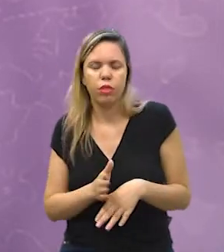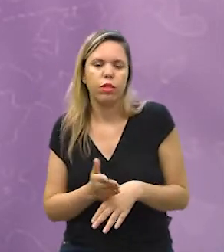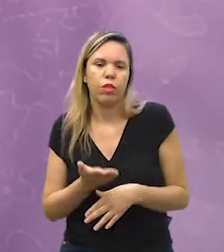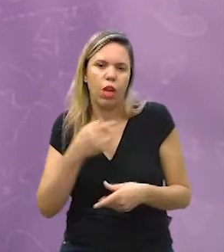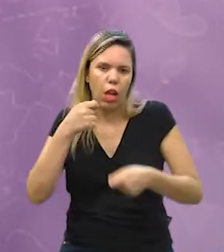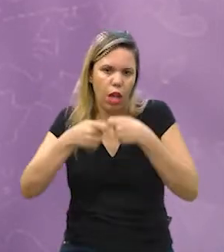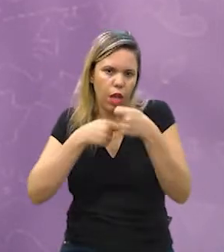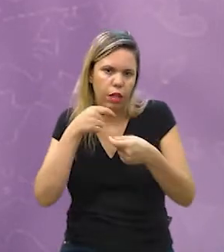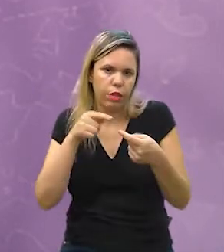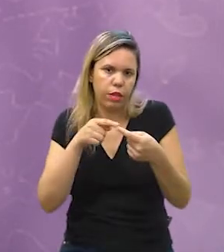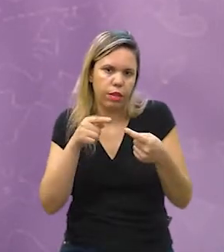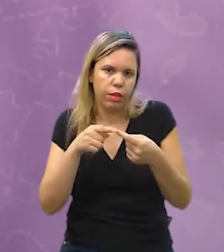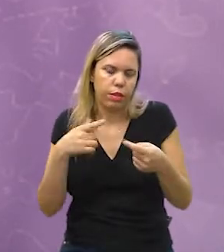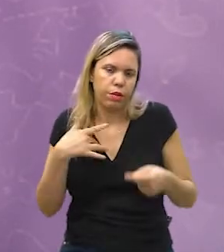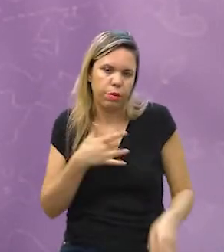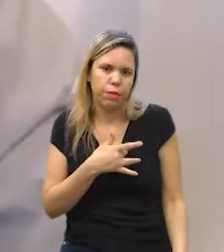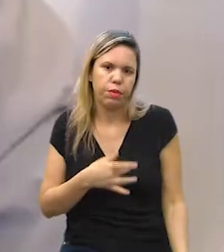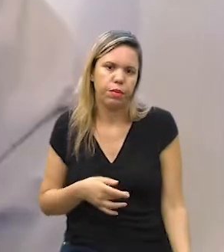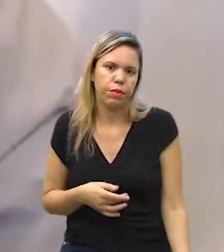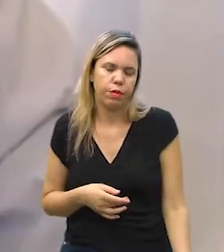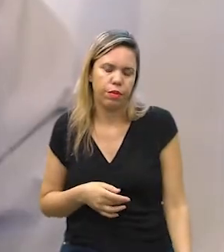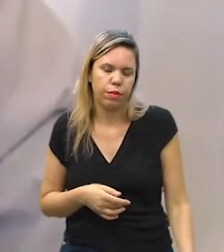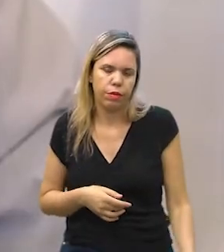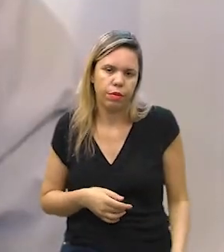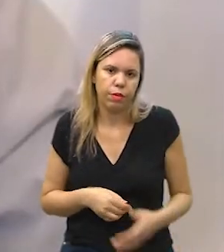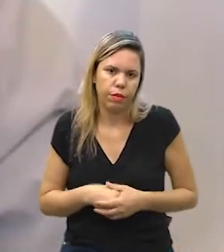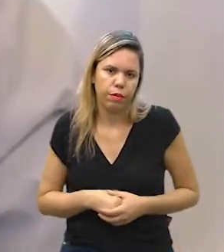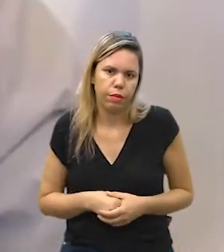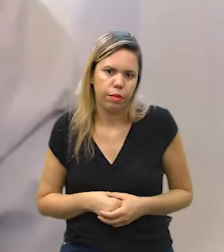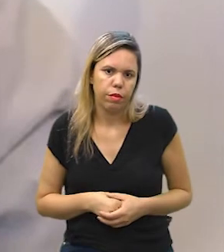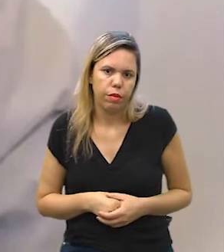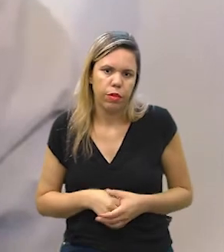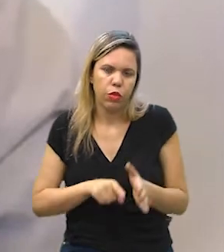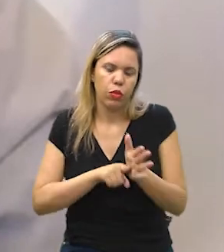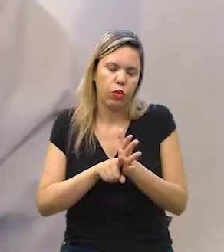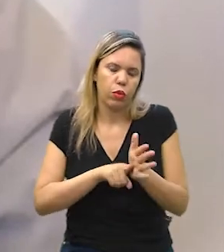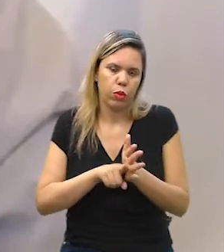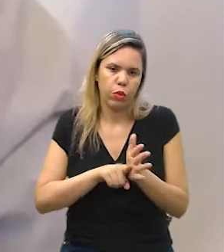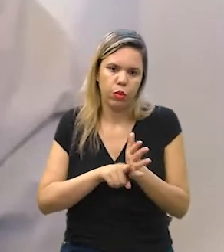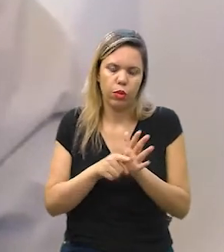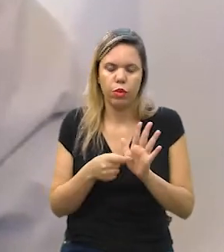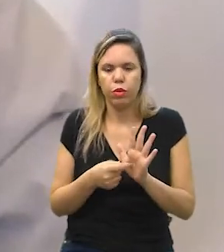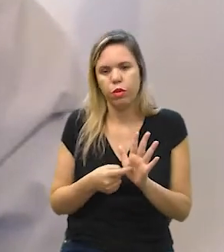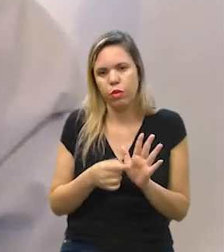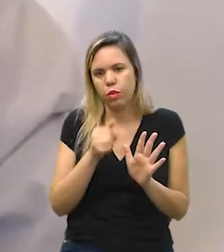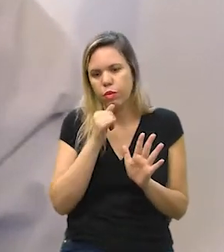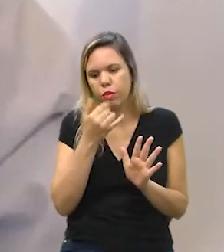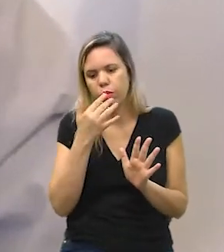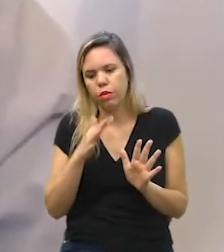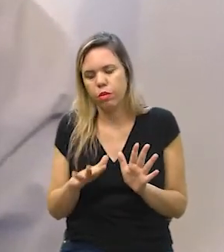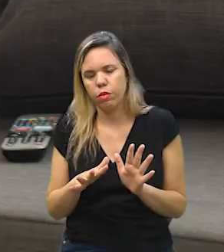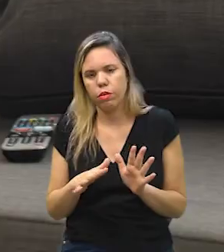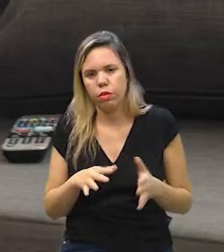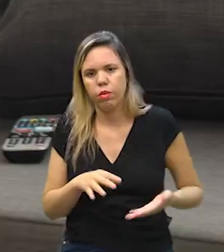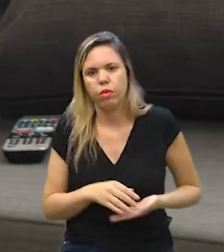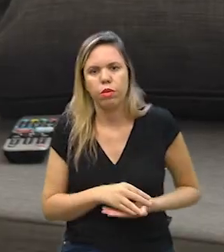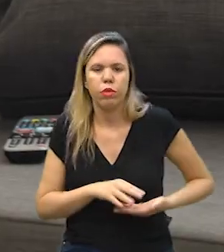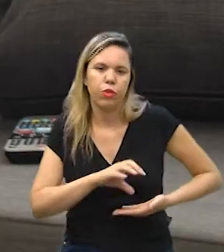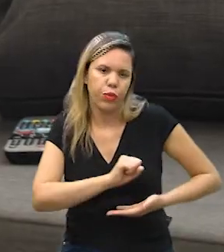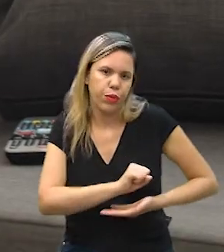introduzir uma alimentação mais saudável? Veja, os estudos mostram que, por exemplo, crianças que